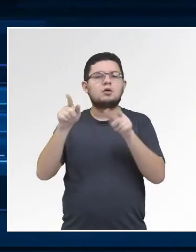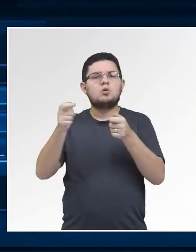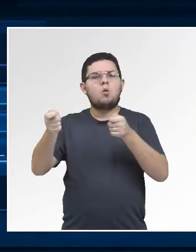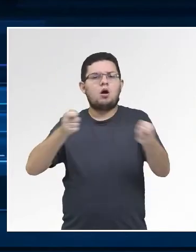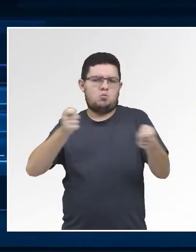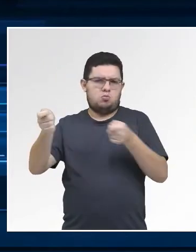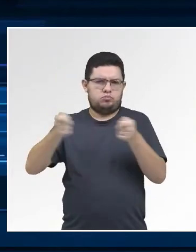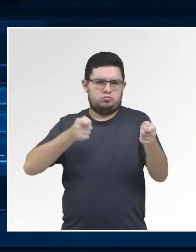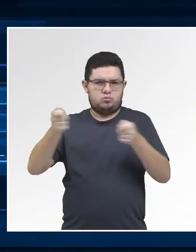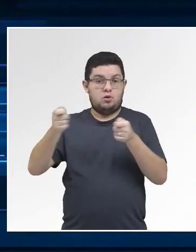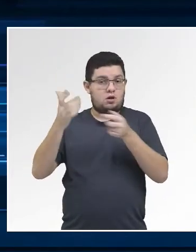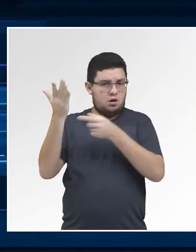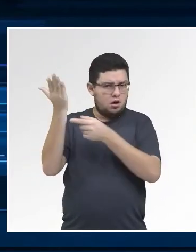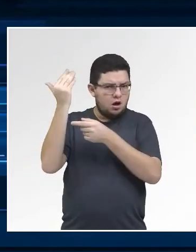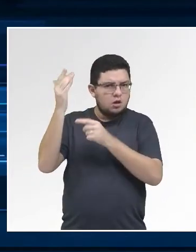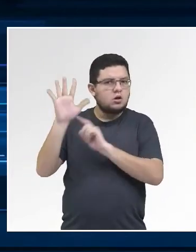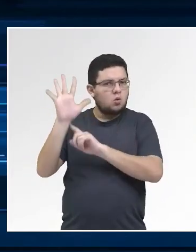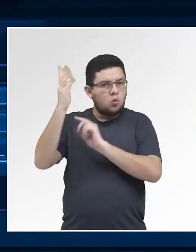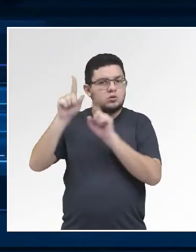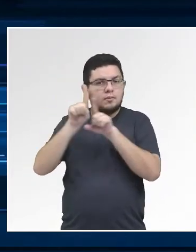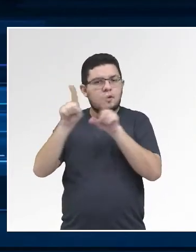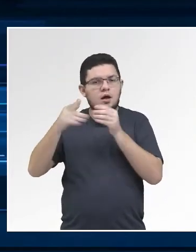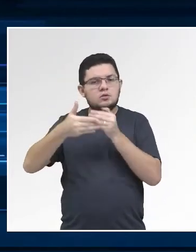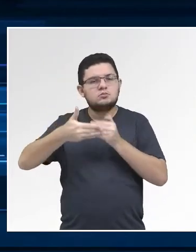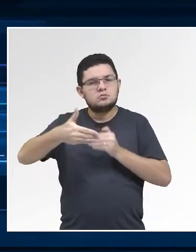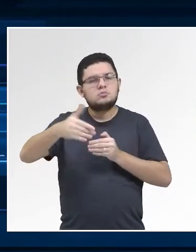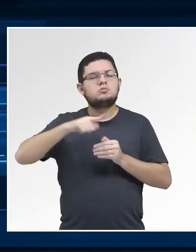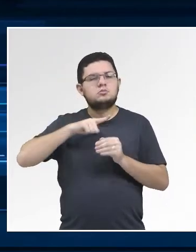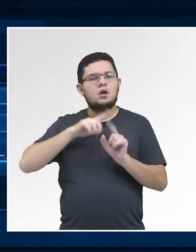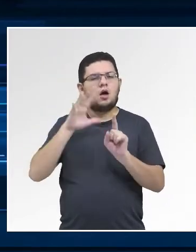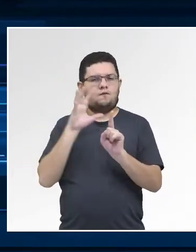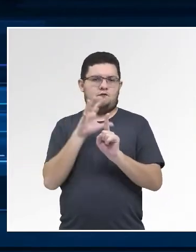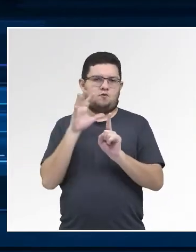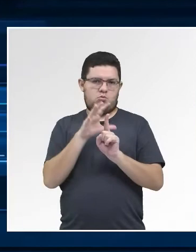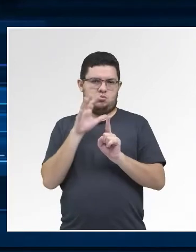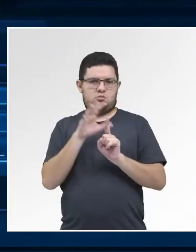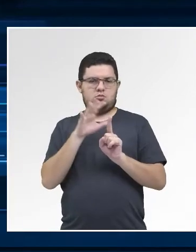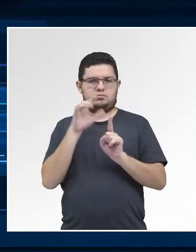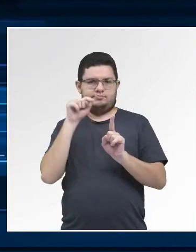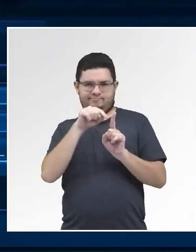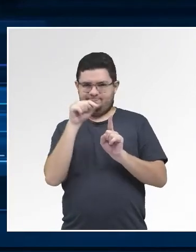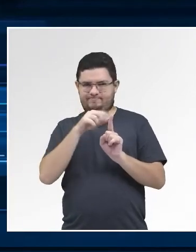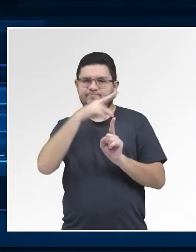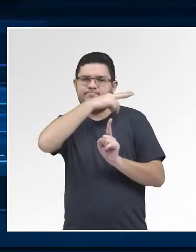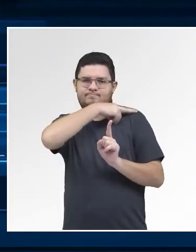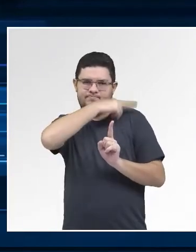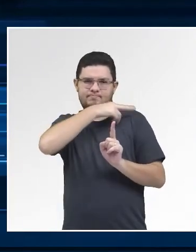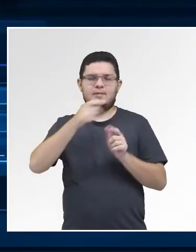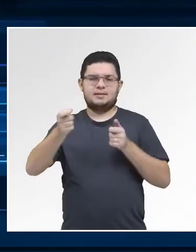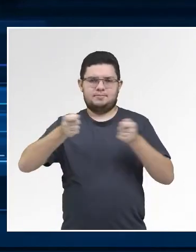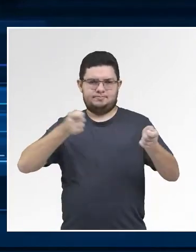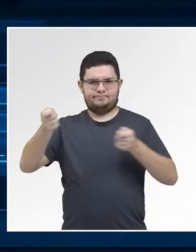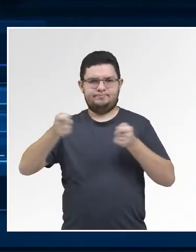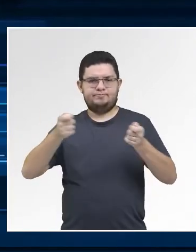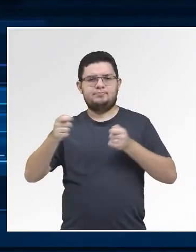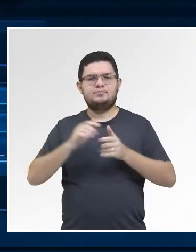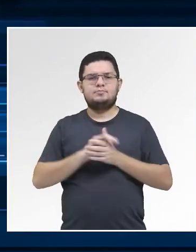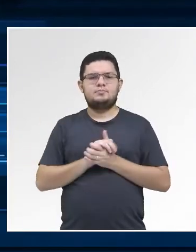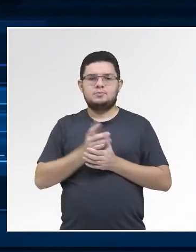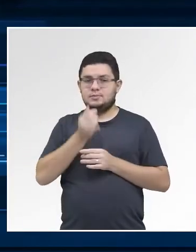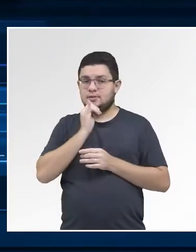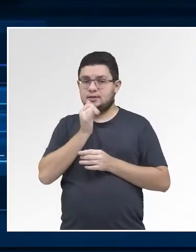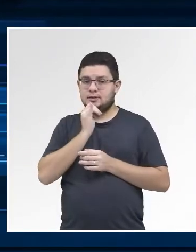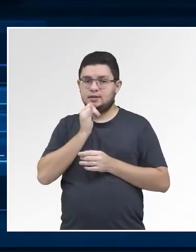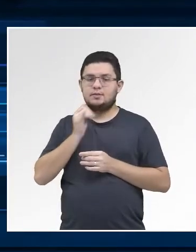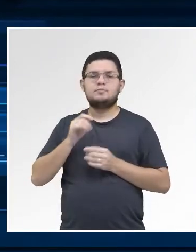que aconteceram e tem uma determinada influência nos dias atuais para quem fez essa ação, né? A frase que eu tenho ali, ó, Julia and